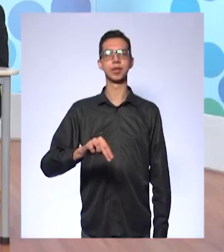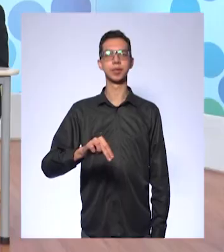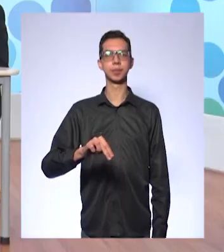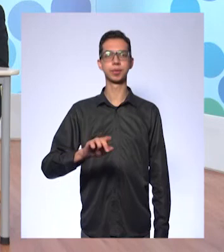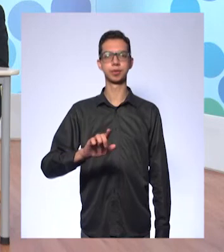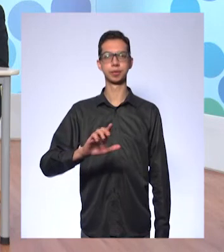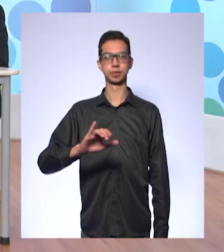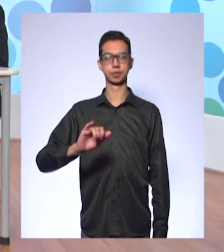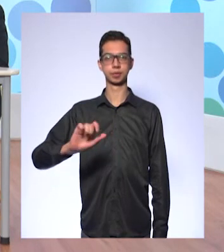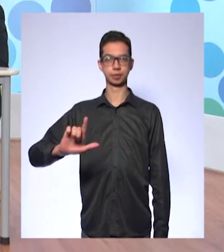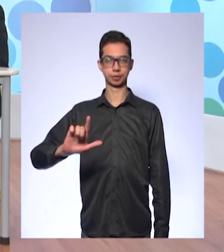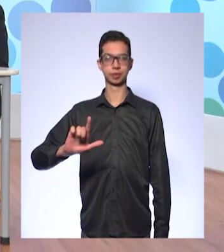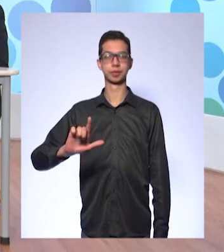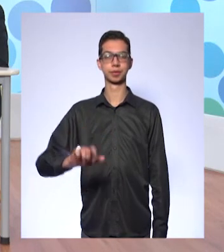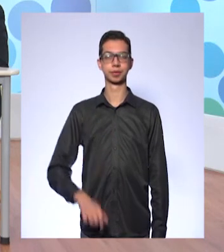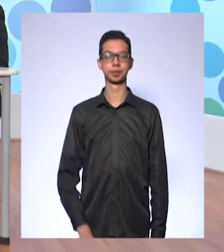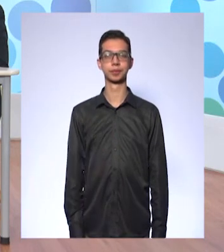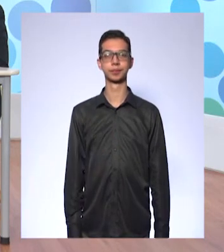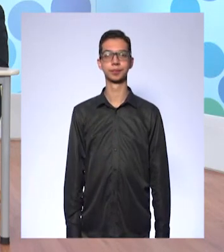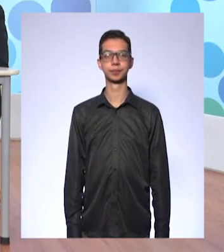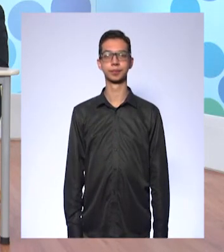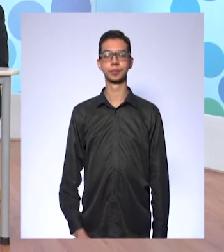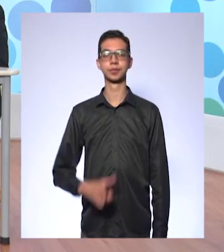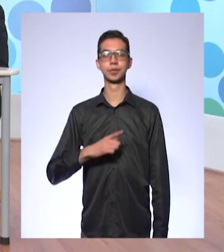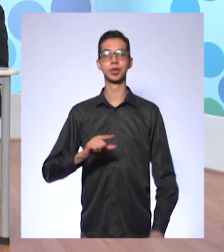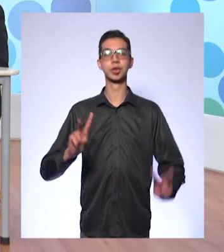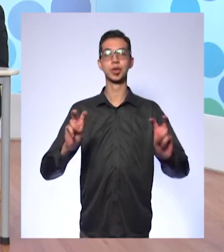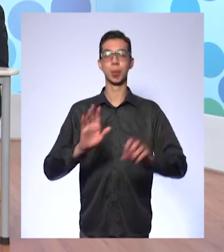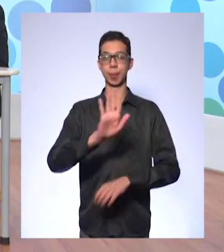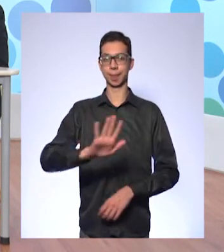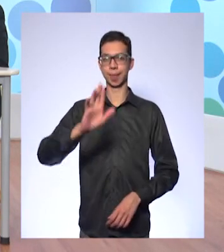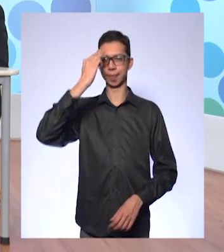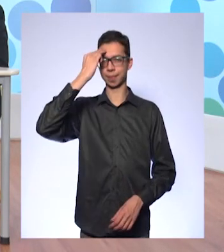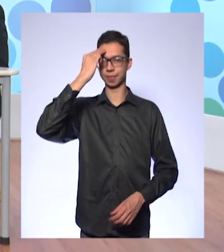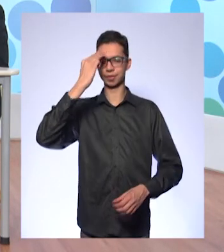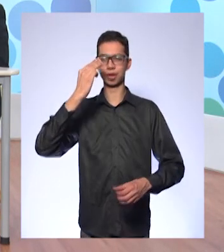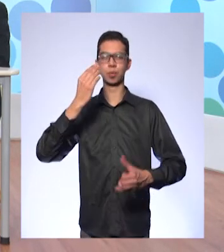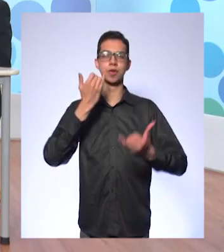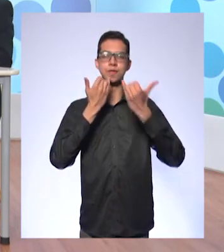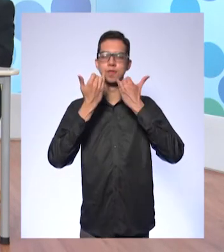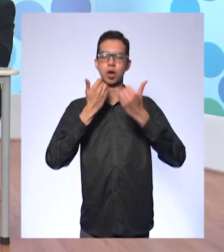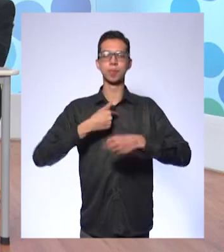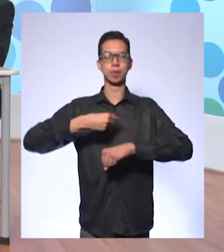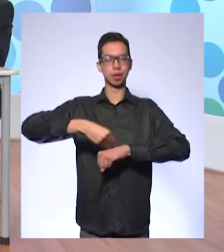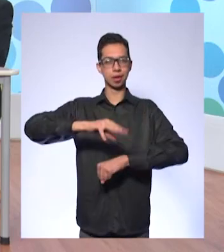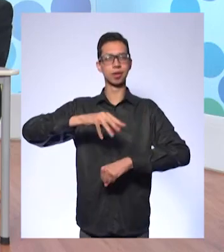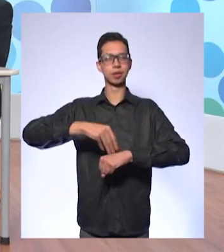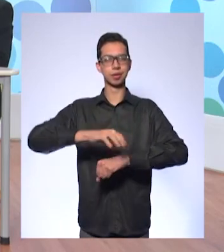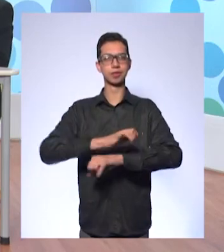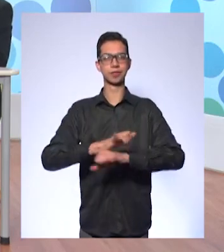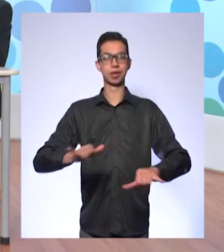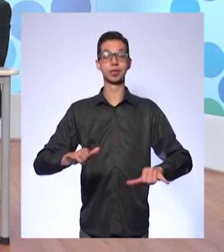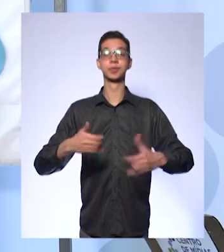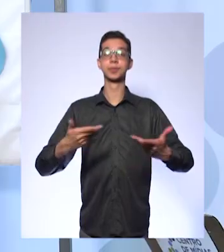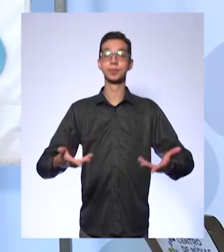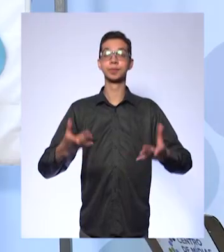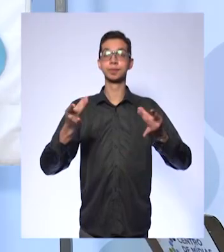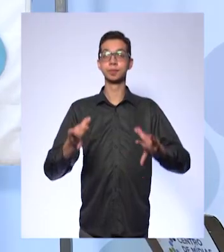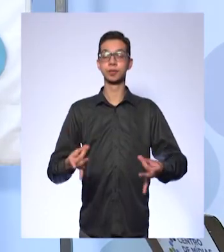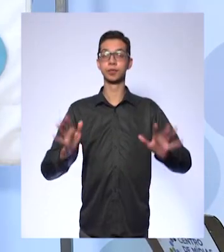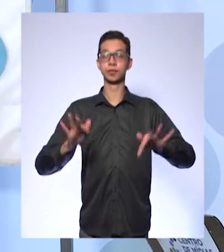Tá lá na tela lá. Eu fiz atrás um pequeno mapa mental das últimas informações que eu passei para vocês. E eu vou trabalhar isso um pouquinho mais no